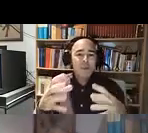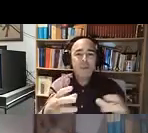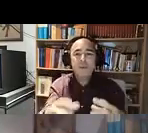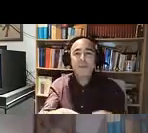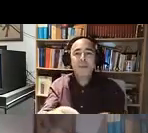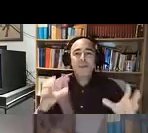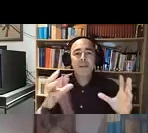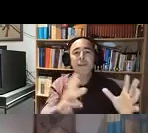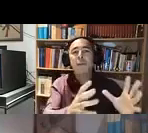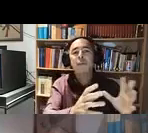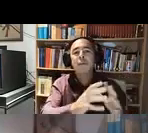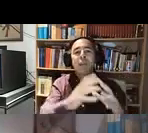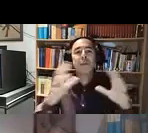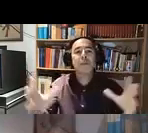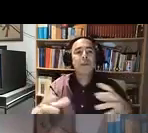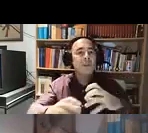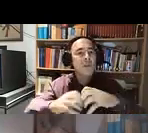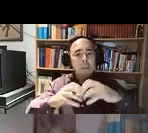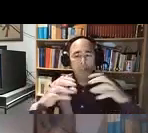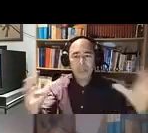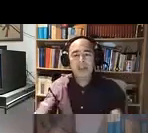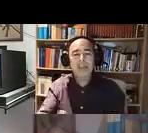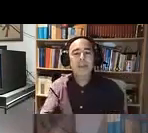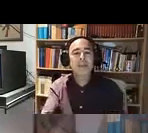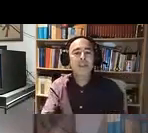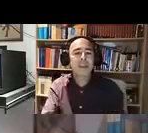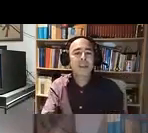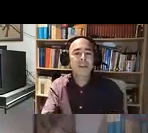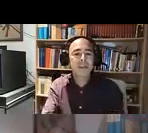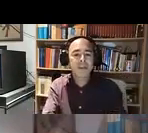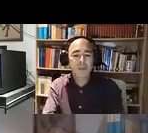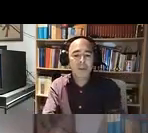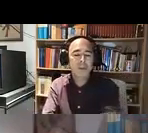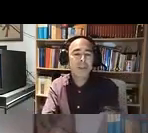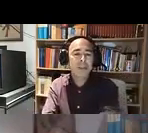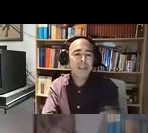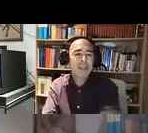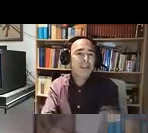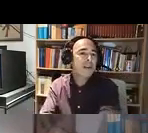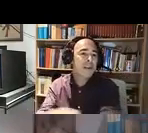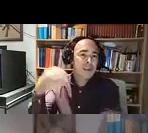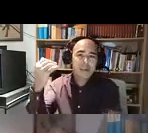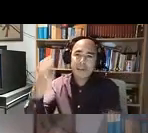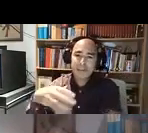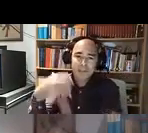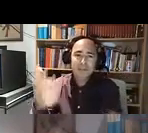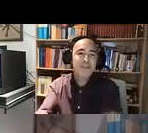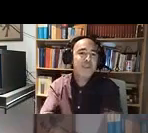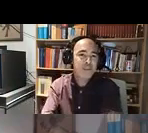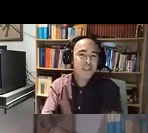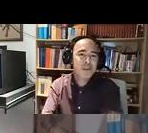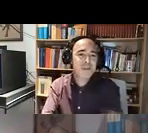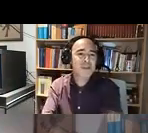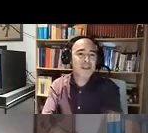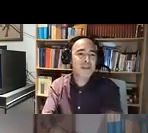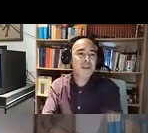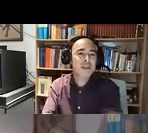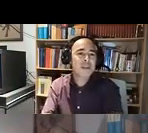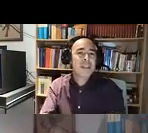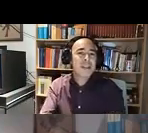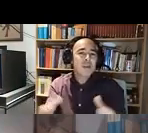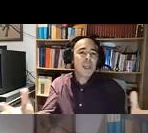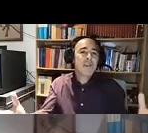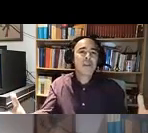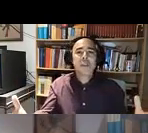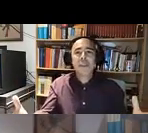funcionários um pouco de forma automática vai ver uma pessoa fazer para todas vamos perder essa página da equipa vai ser Espetacular e vai ver muitas unidades para